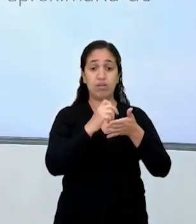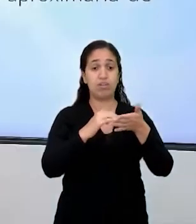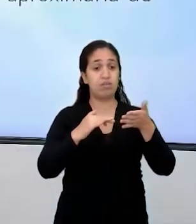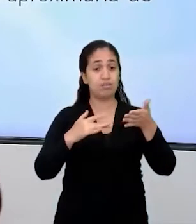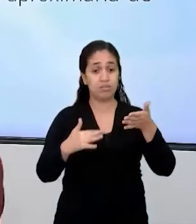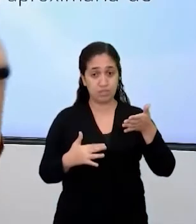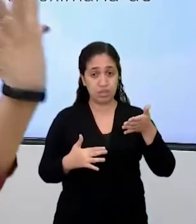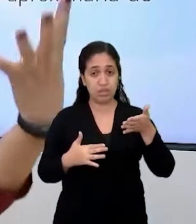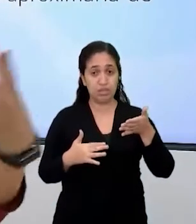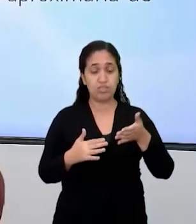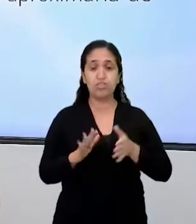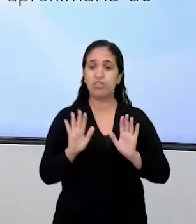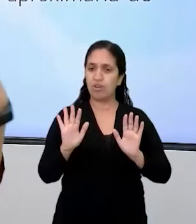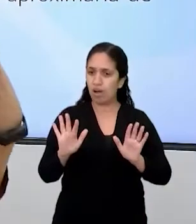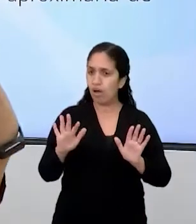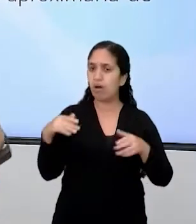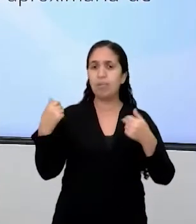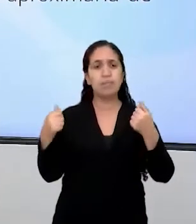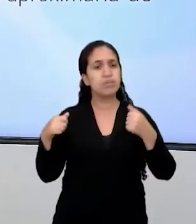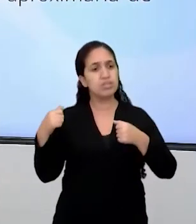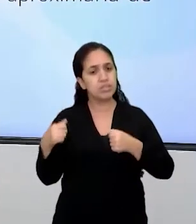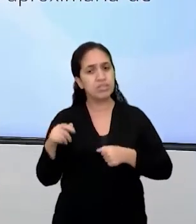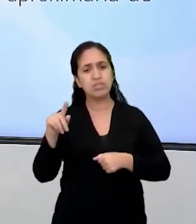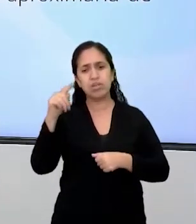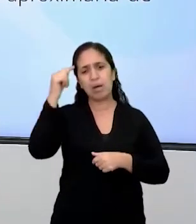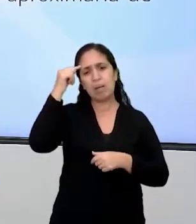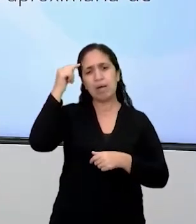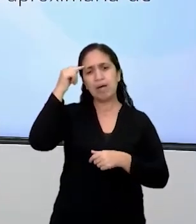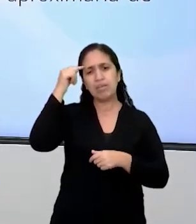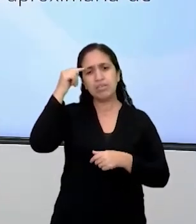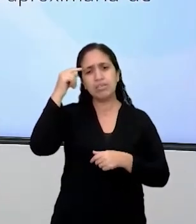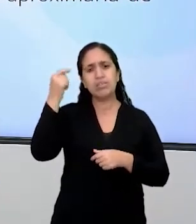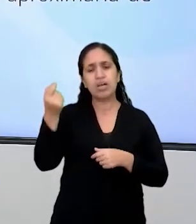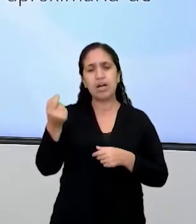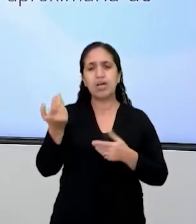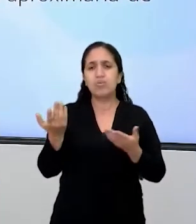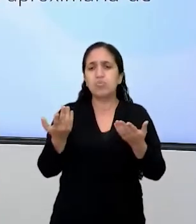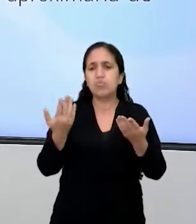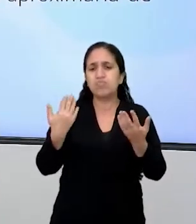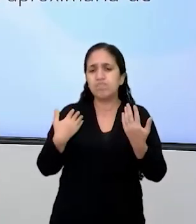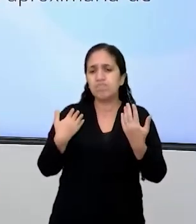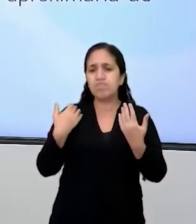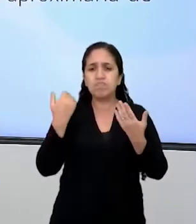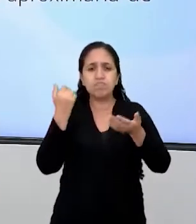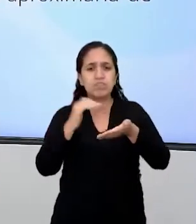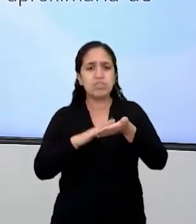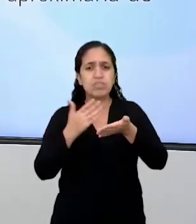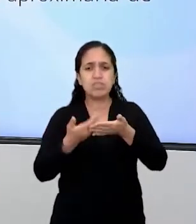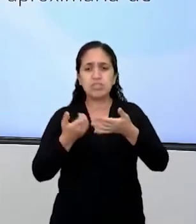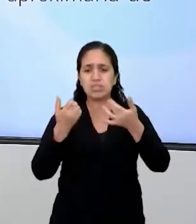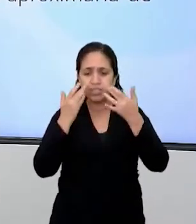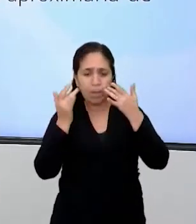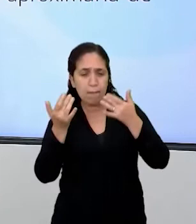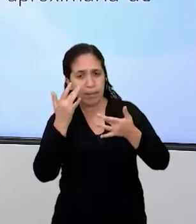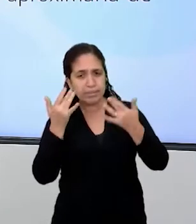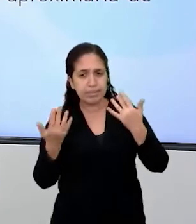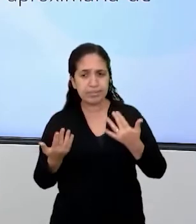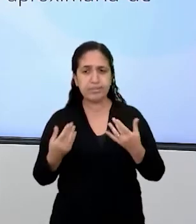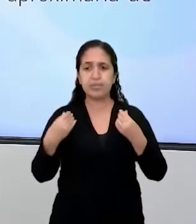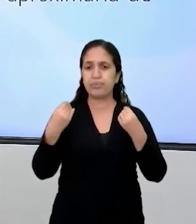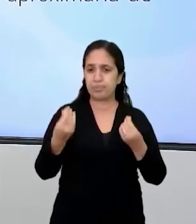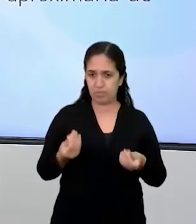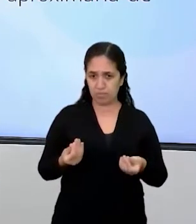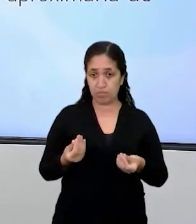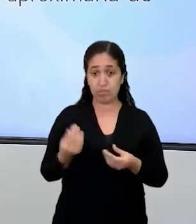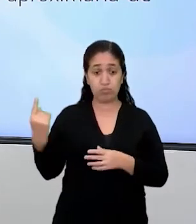atividade, devem aí, né, pensar também nessa questão da interpretação. É onde nós